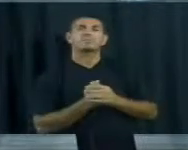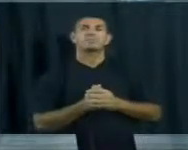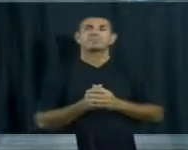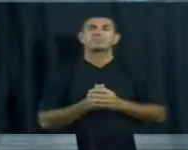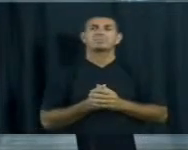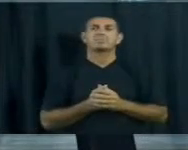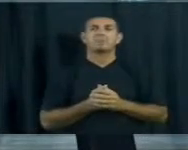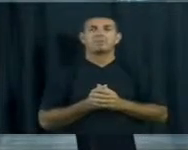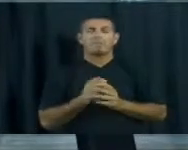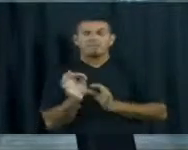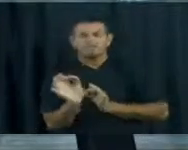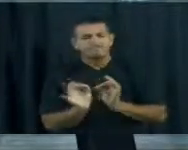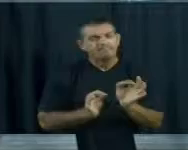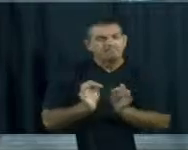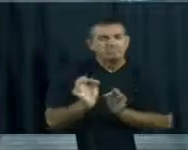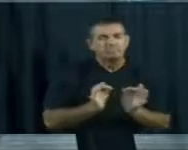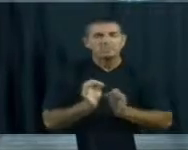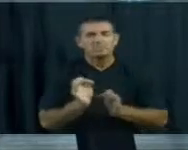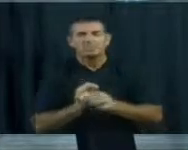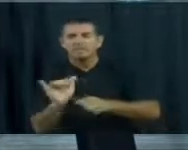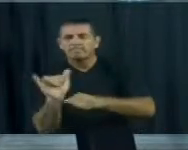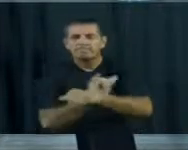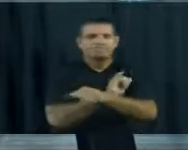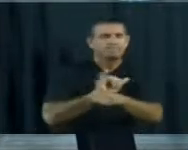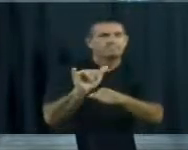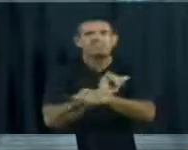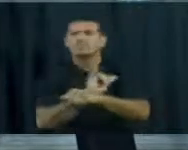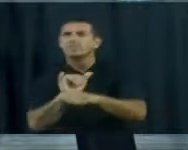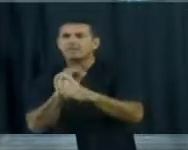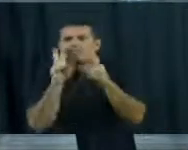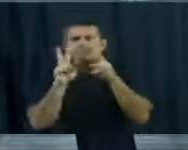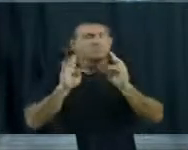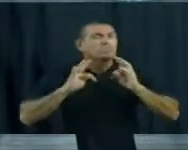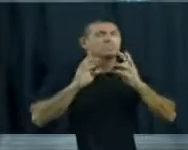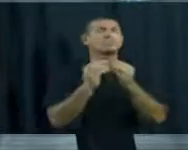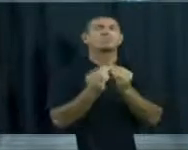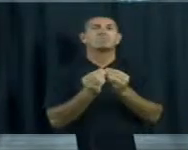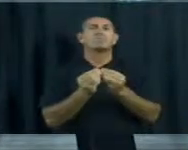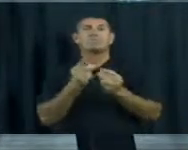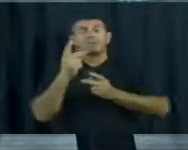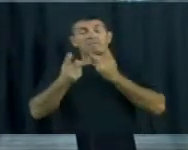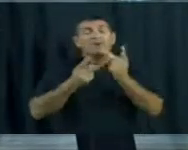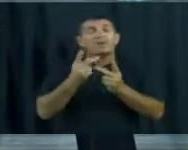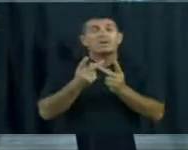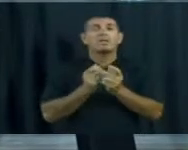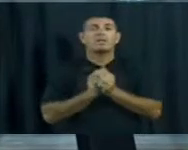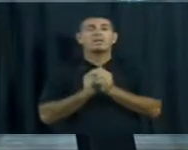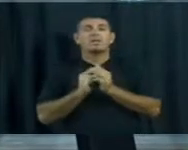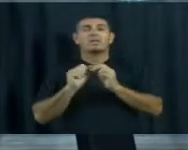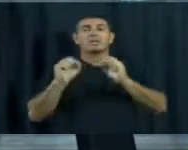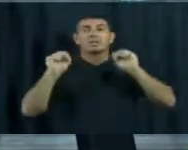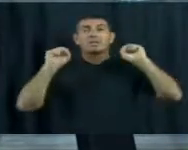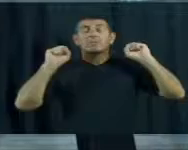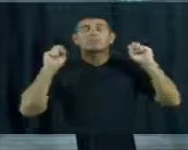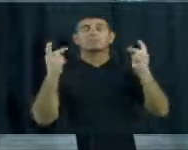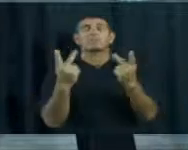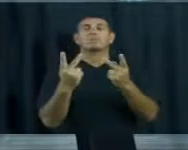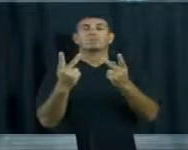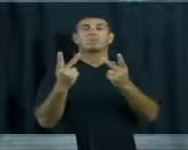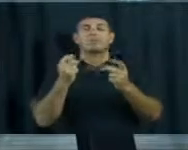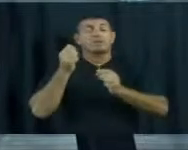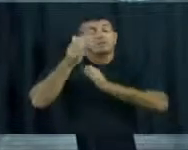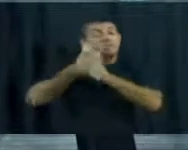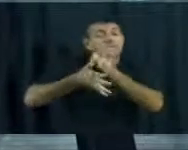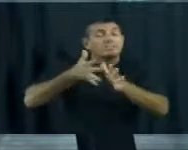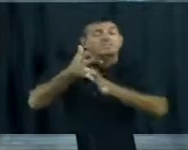parte estratégica. Né? Ao ponto de a gente começar com um workshop de Libras, a gente começou